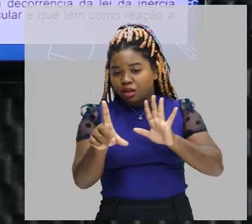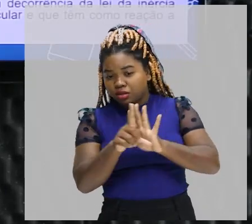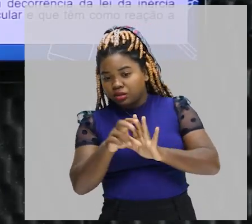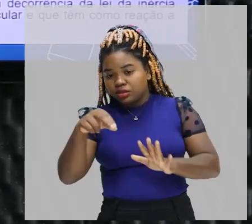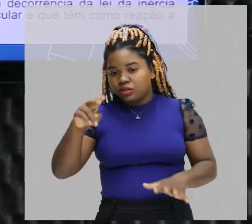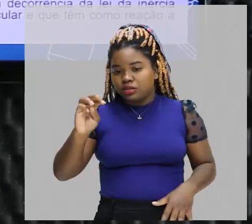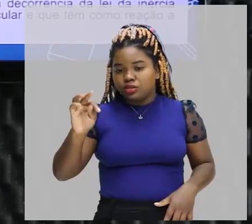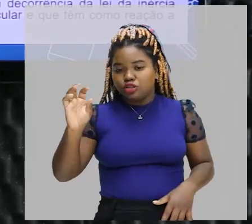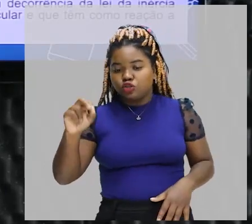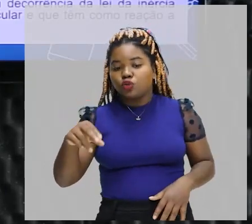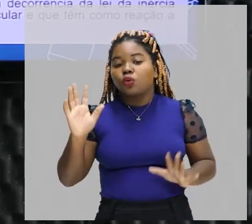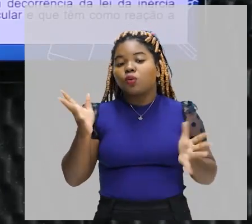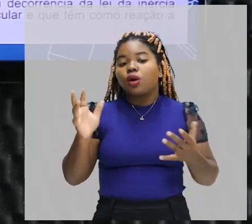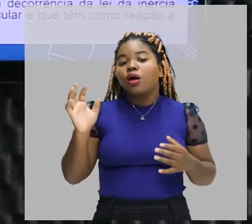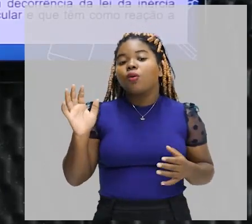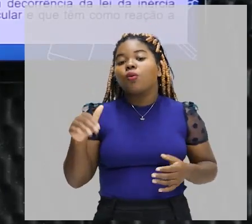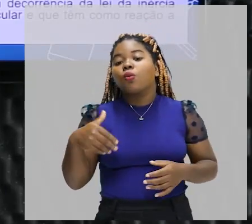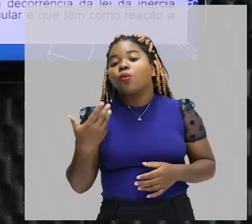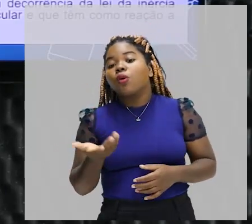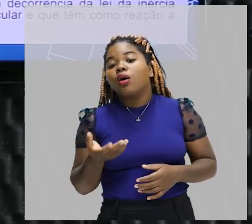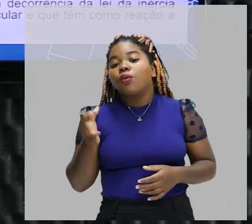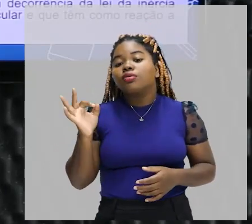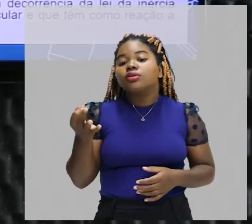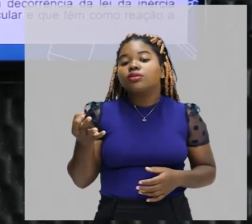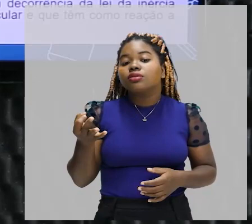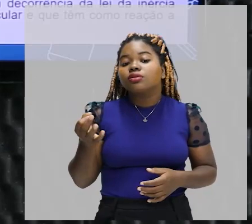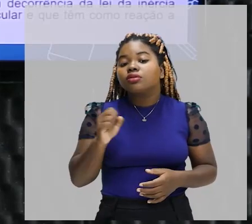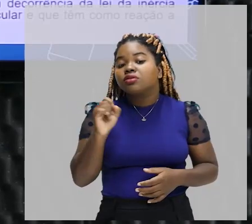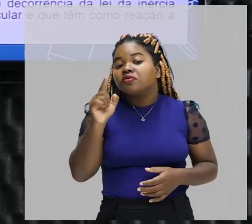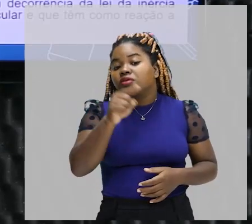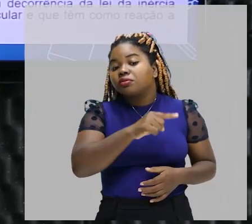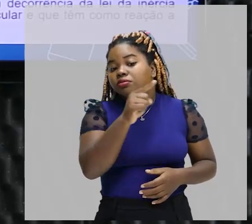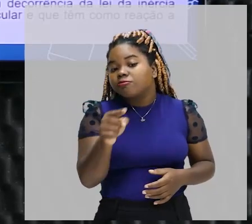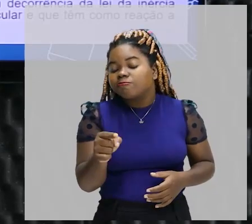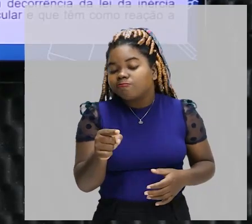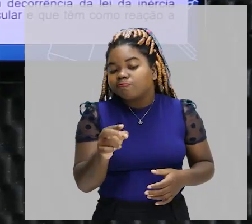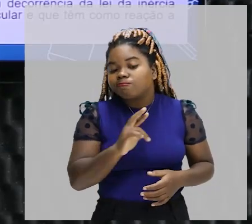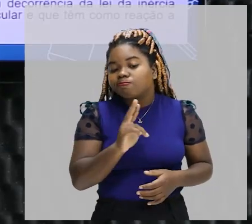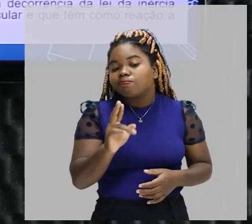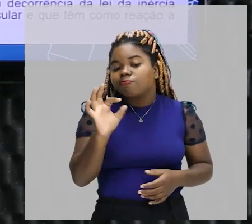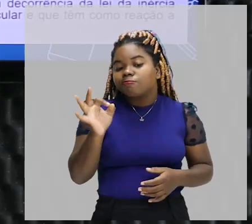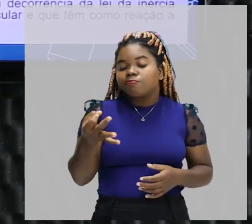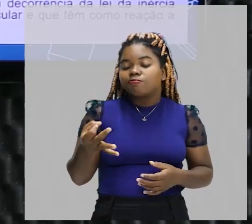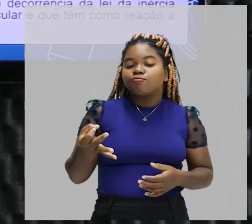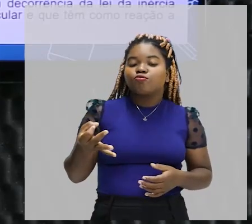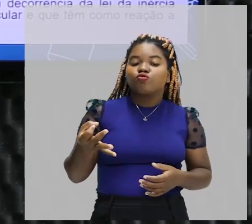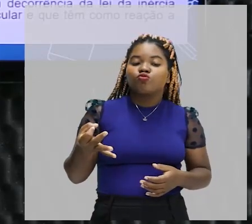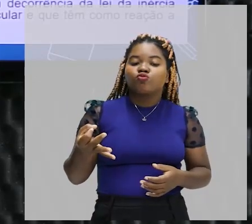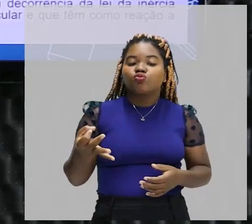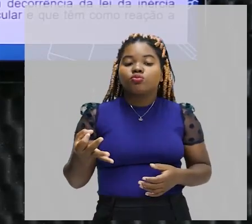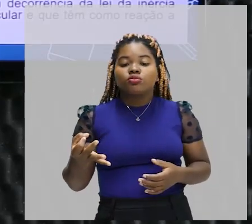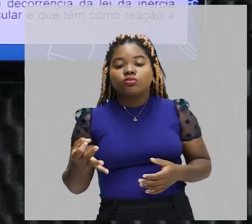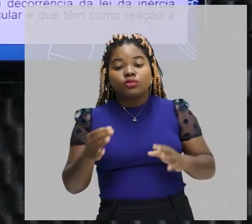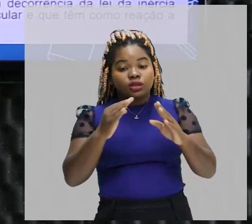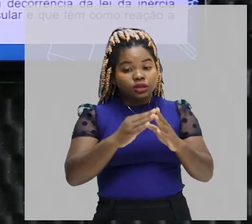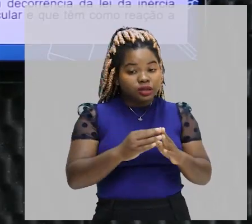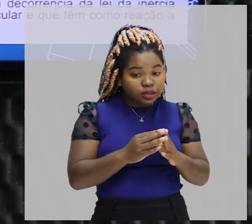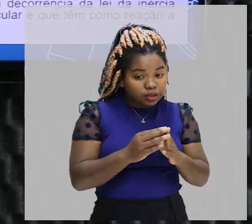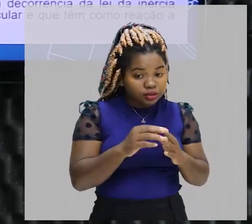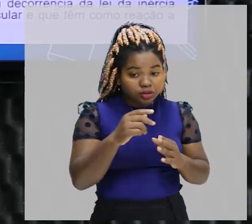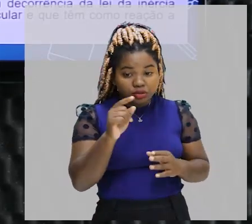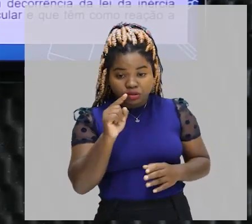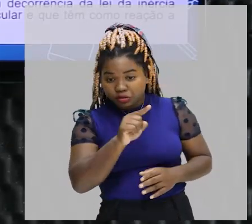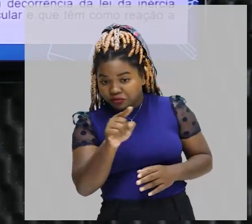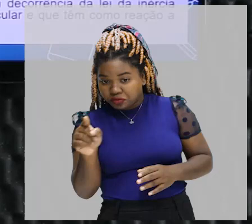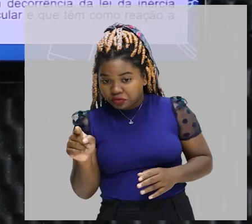Então, resposta correta, se você marcou aí como resposta correta, né? Se fizeram aí na casa de vocês um quiz,